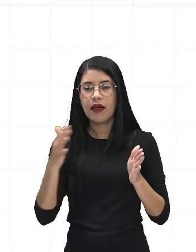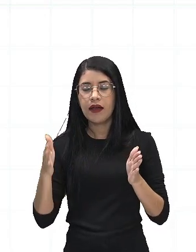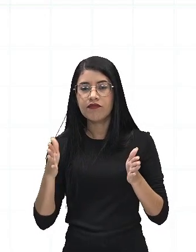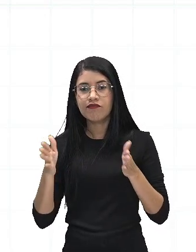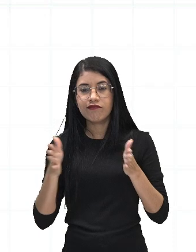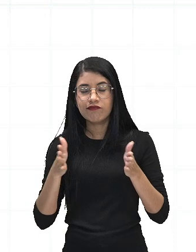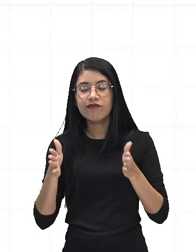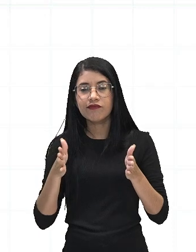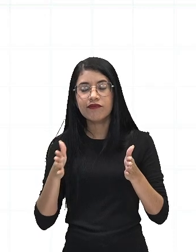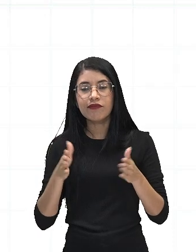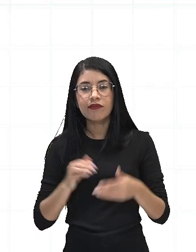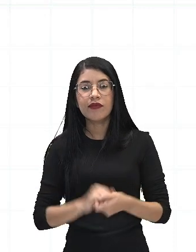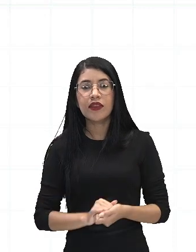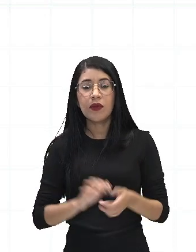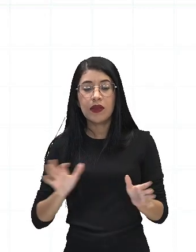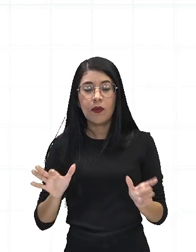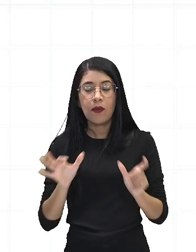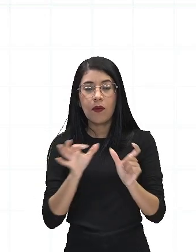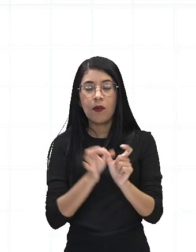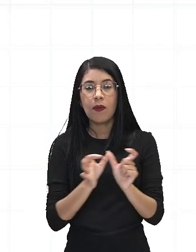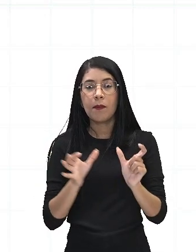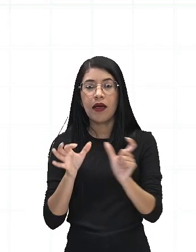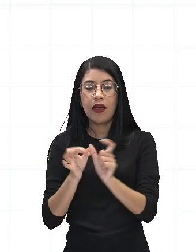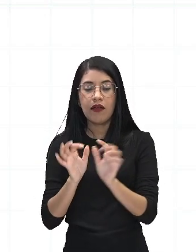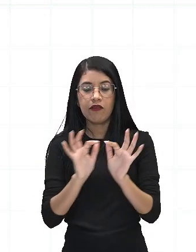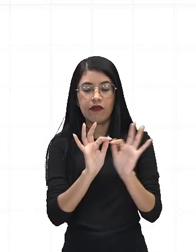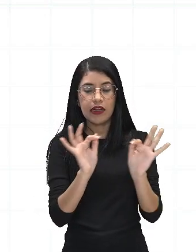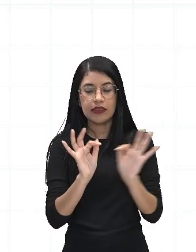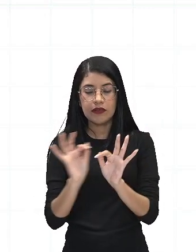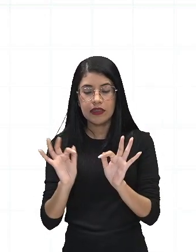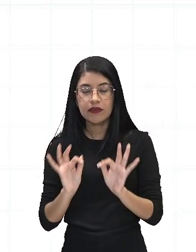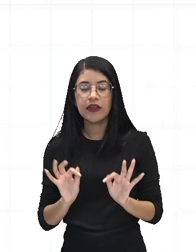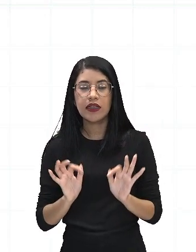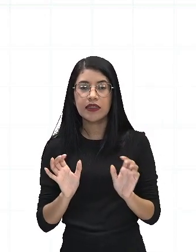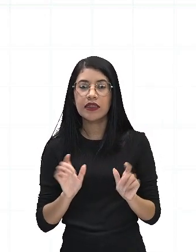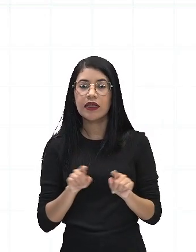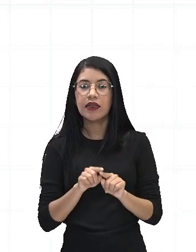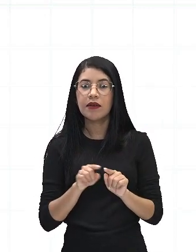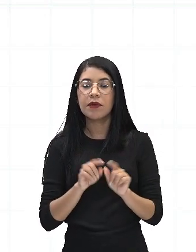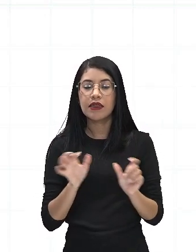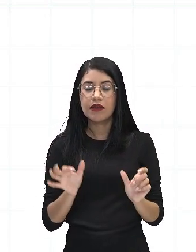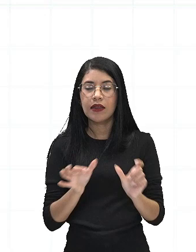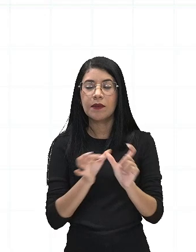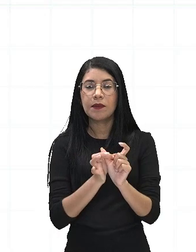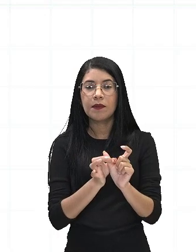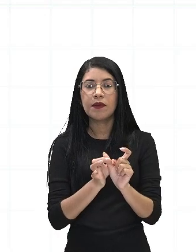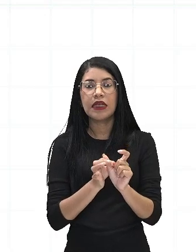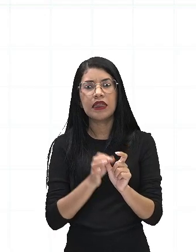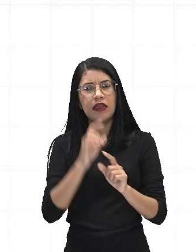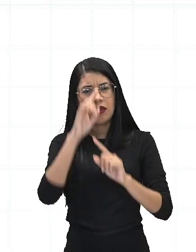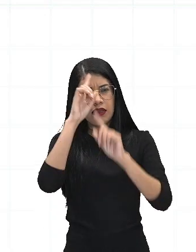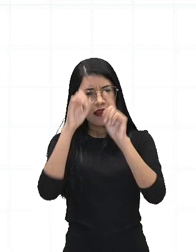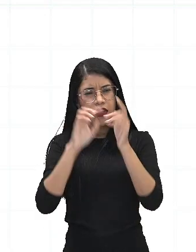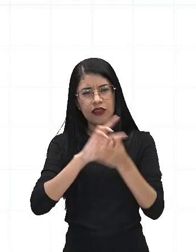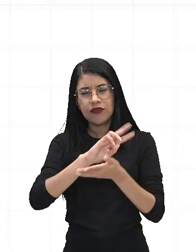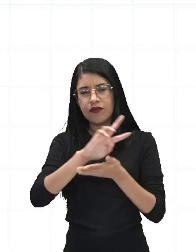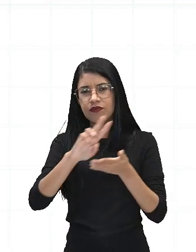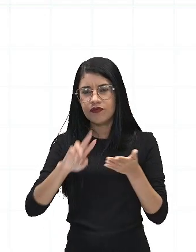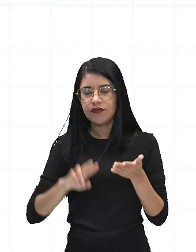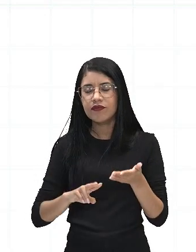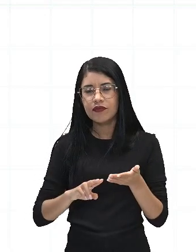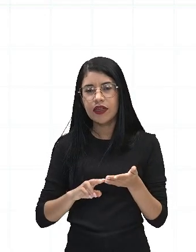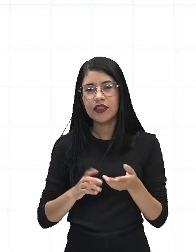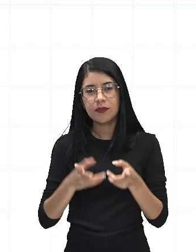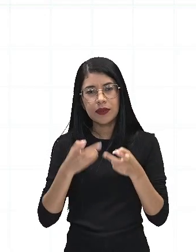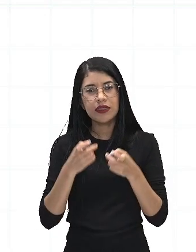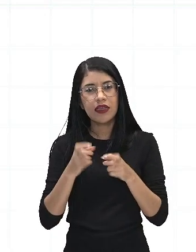conjunções estão conectando orações e, ao conectarem orações, elas estabelecem ideias diversas, como nós podemos observar